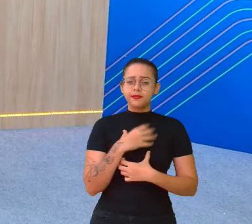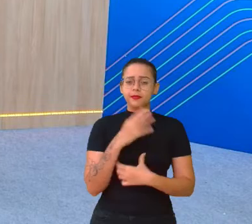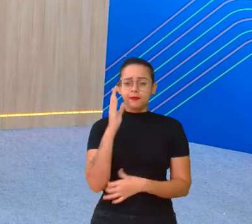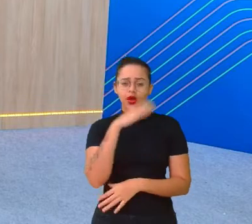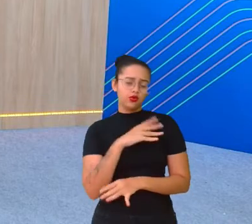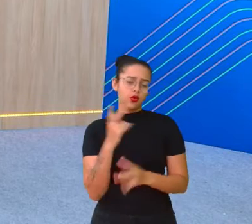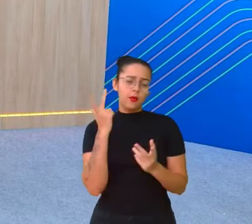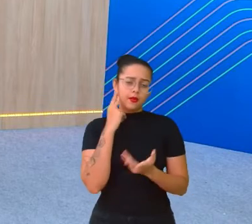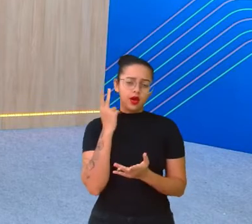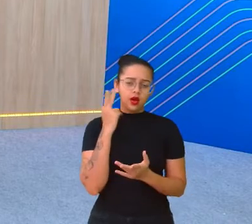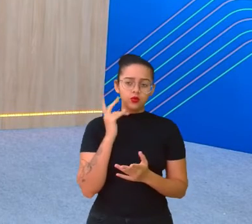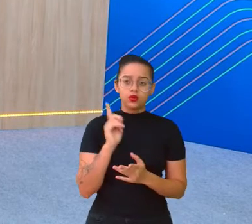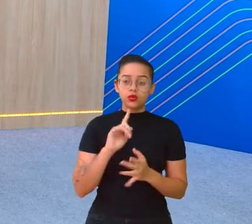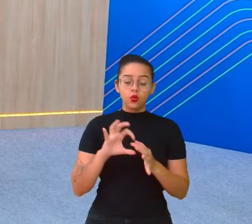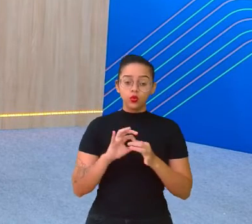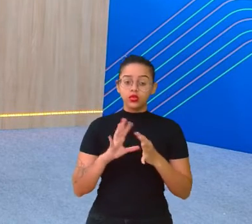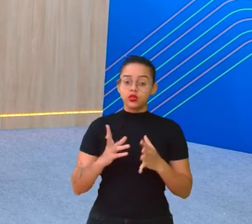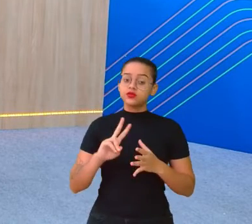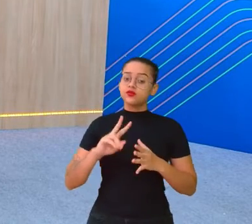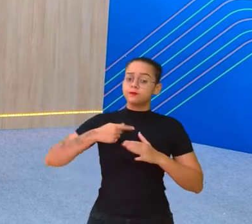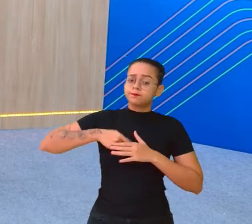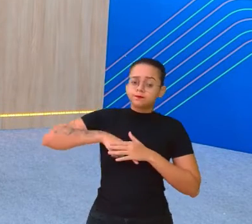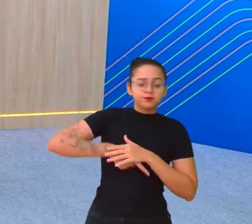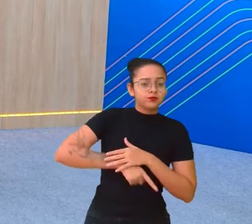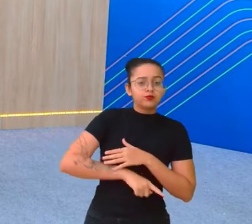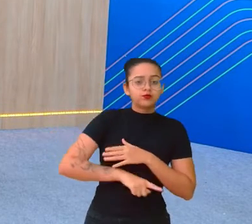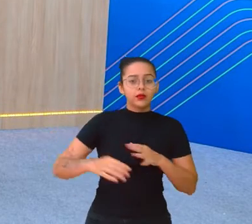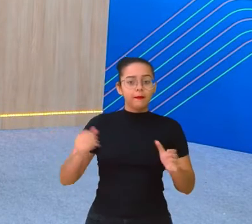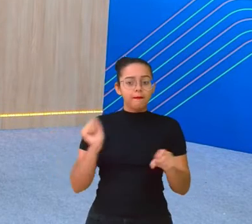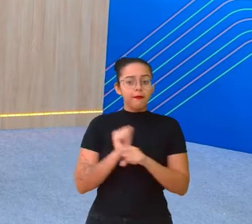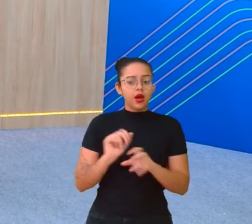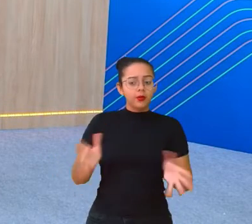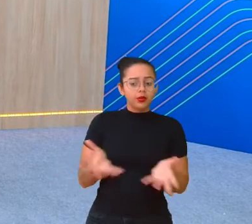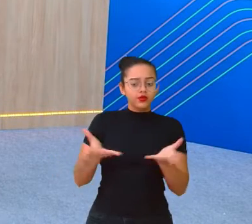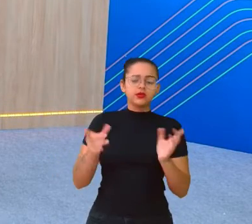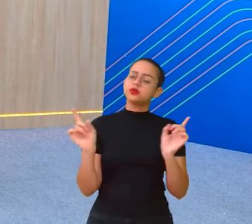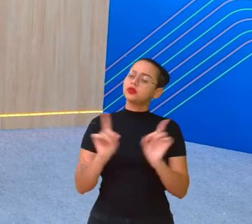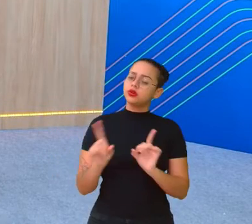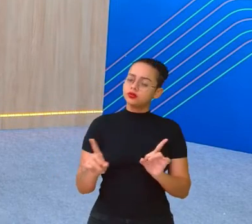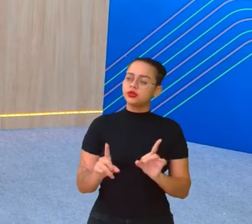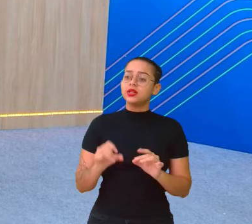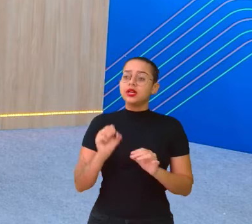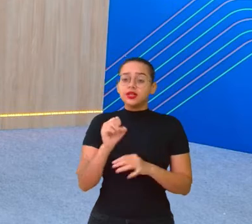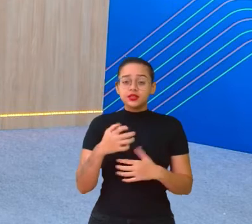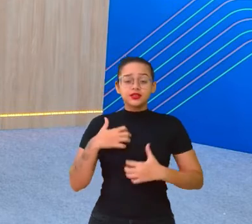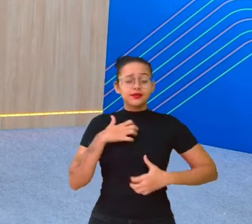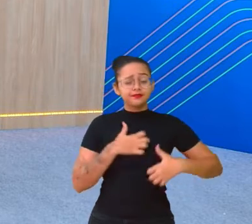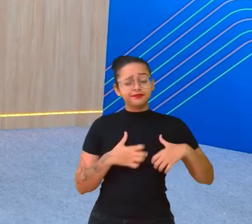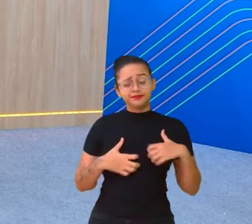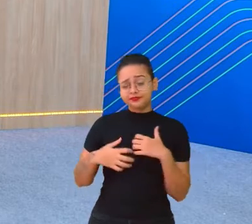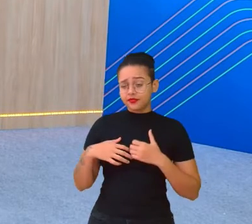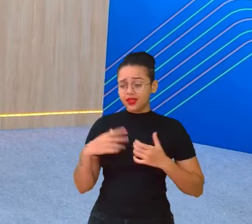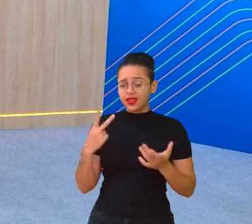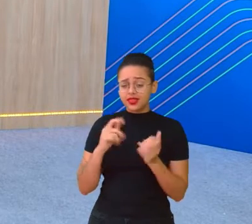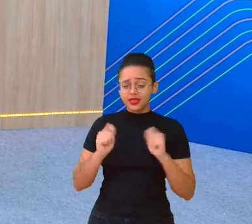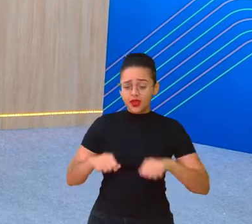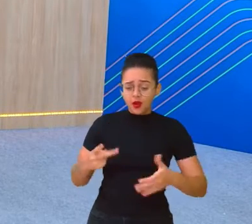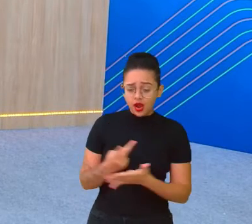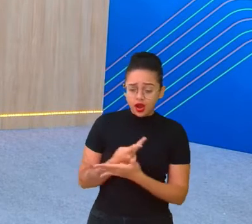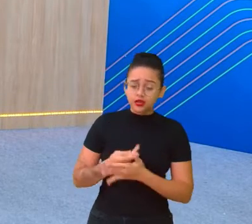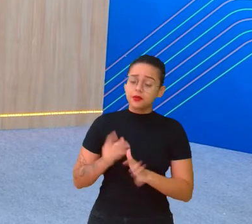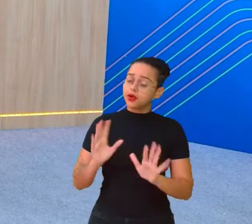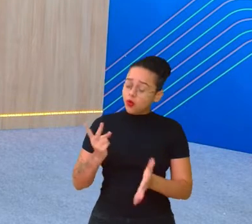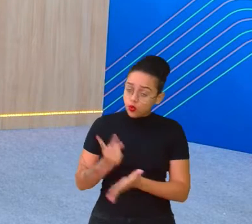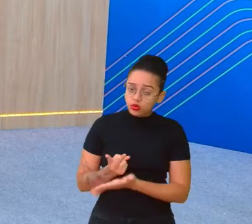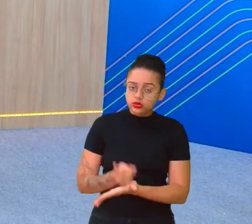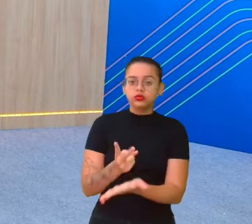Também. Então, não deixe que isso também vá tirar a sua motivação, né? Exato. Então, reorganiza. Se frustrou, se chateia, mas segue